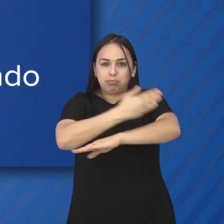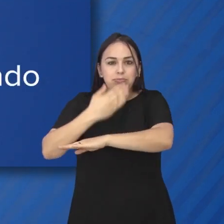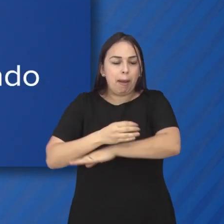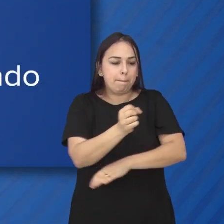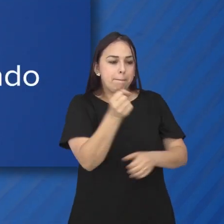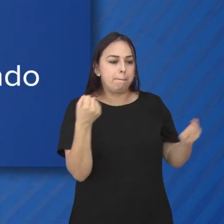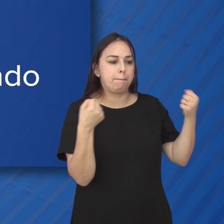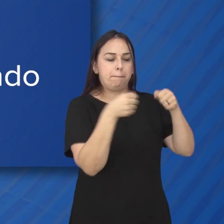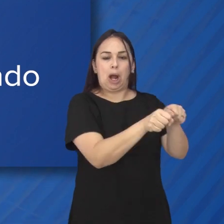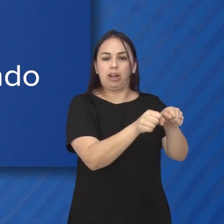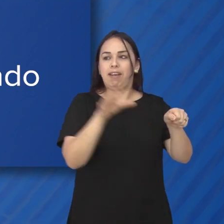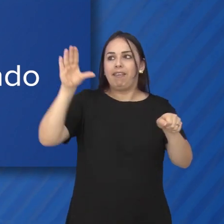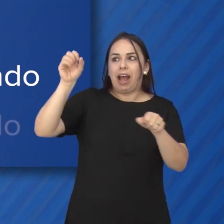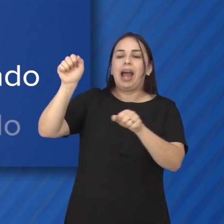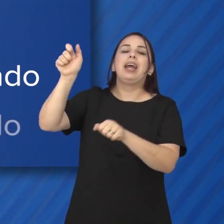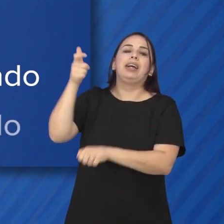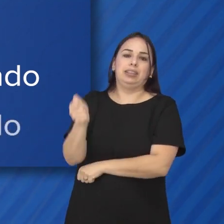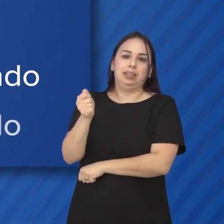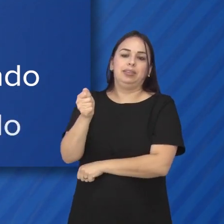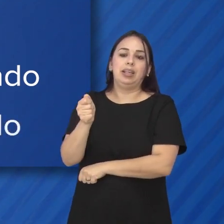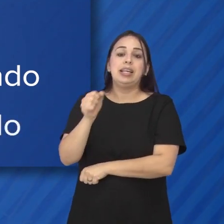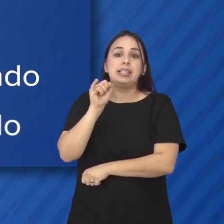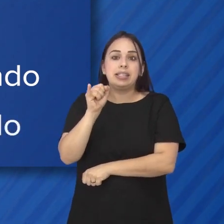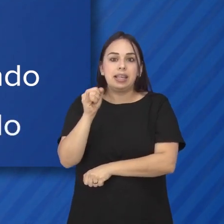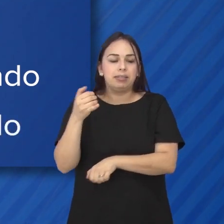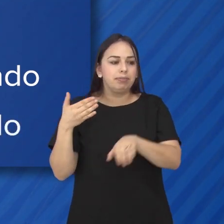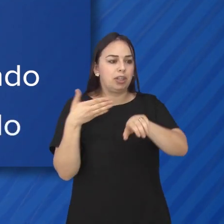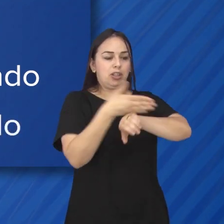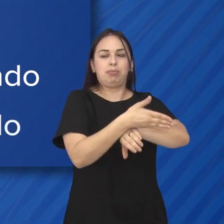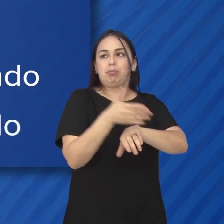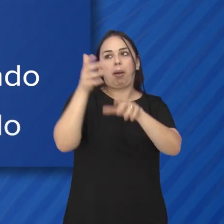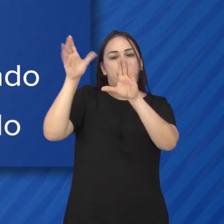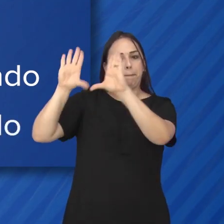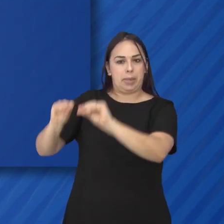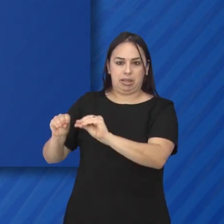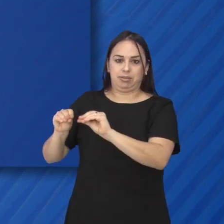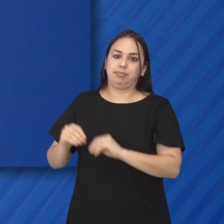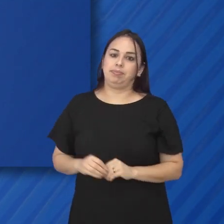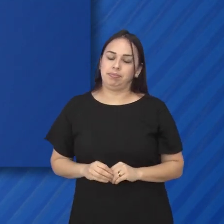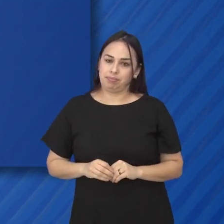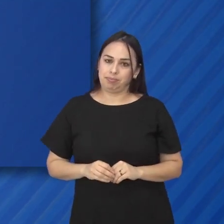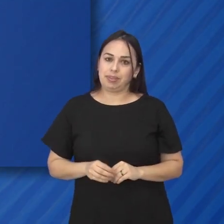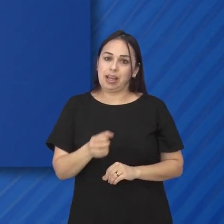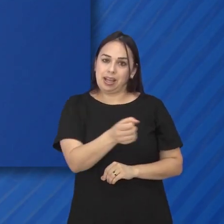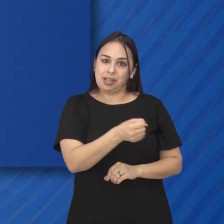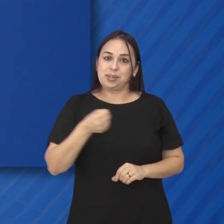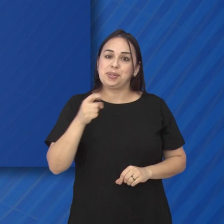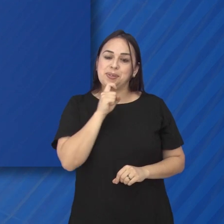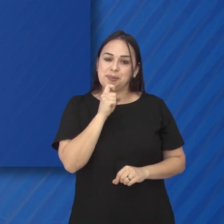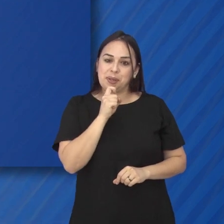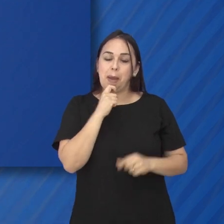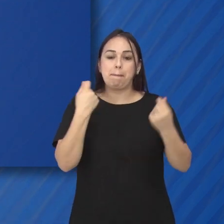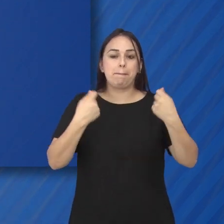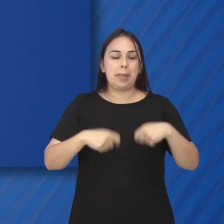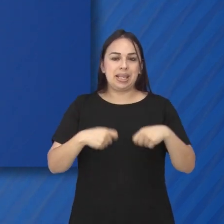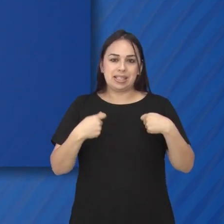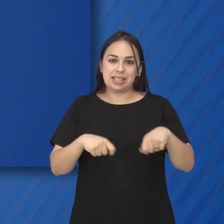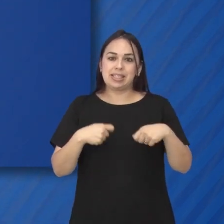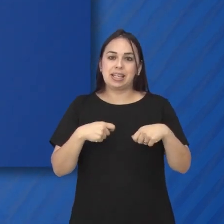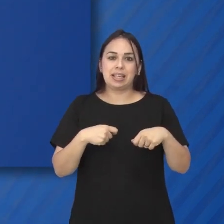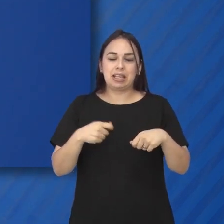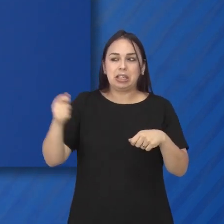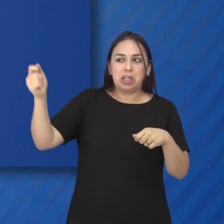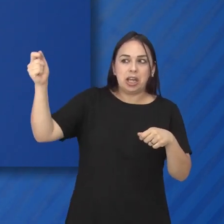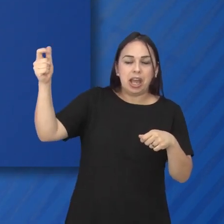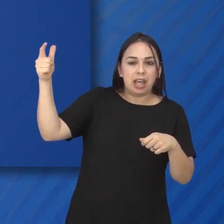portas, janelas e persianas. E se for sair do ambiente, desligue-o. Refrigeradores e freezers precisam ser